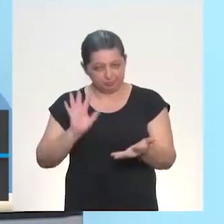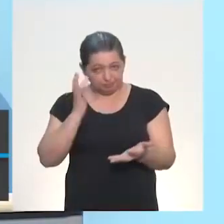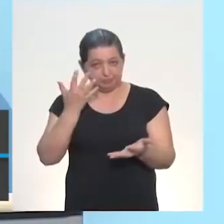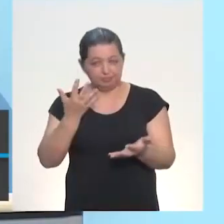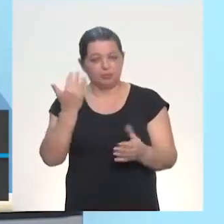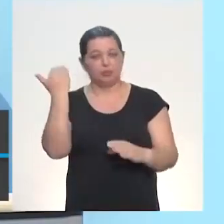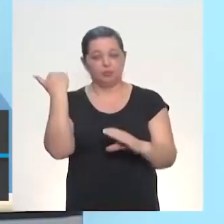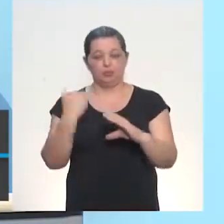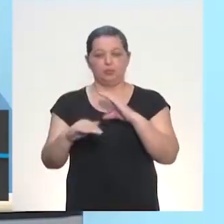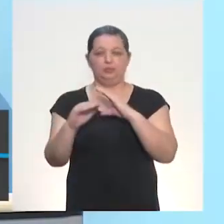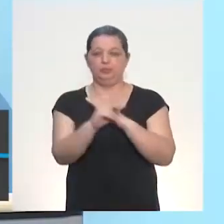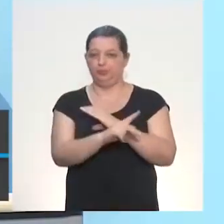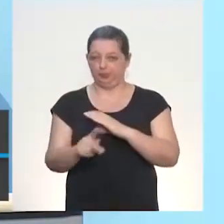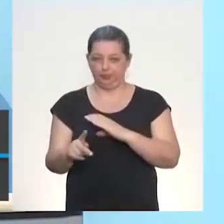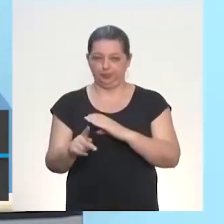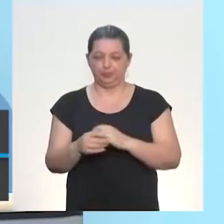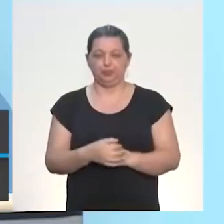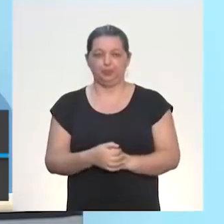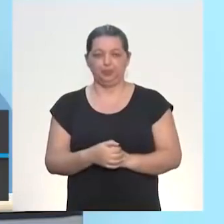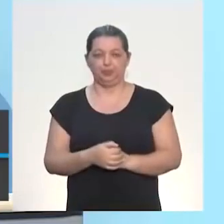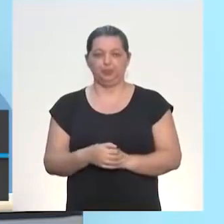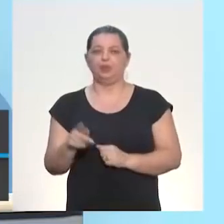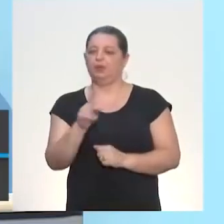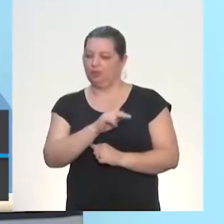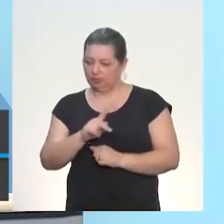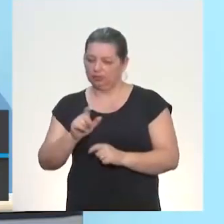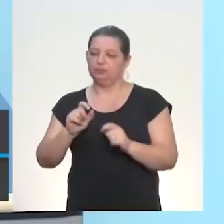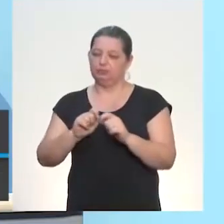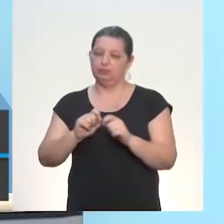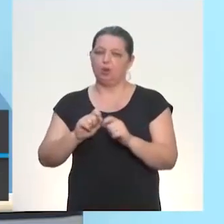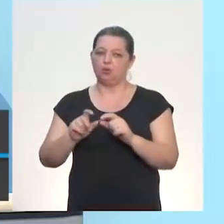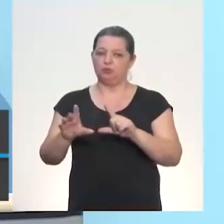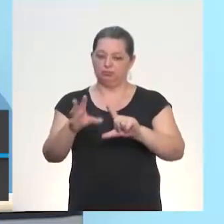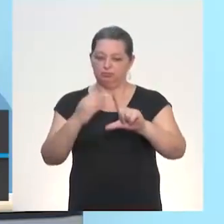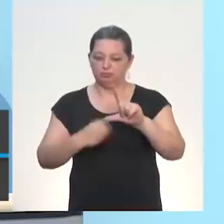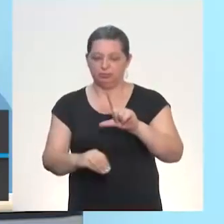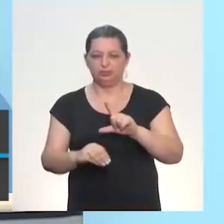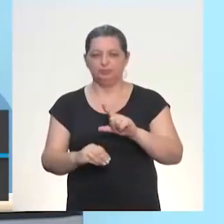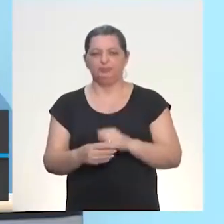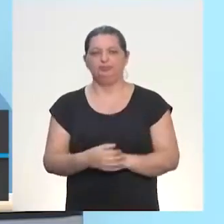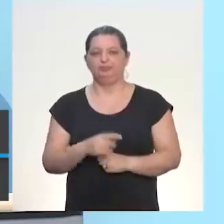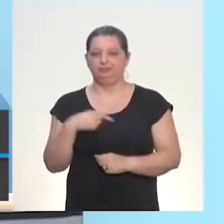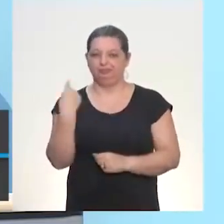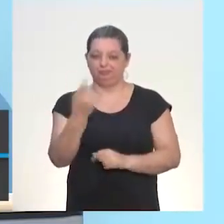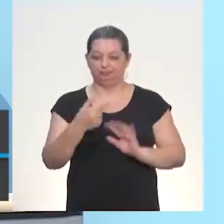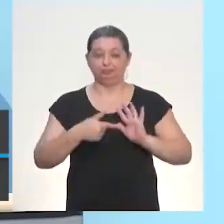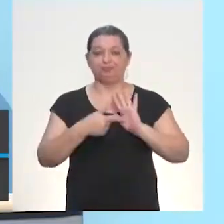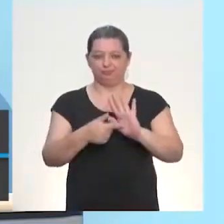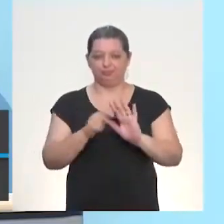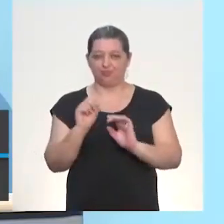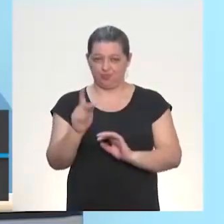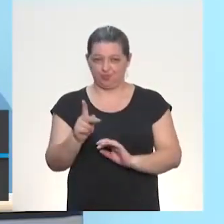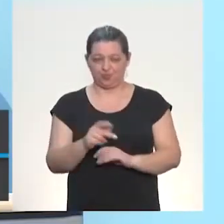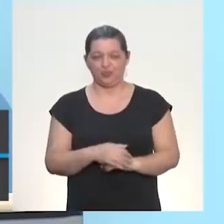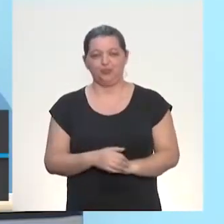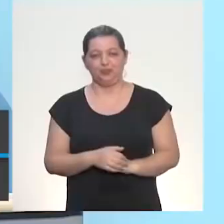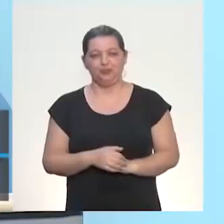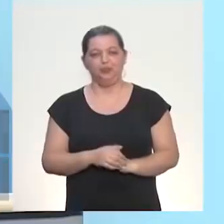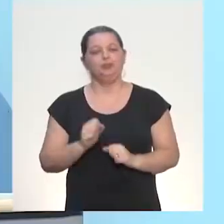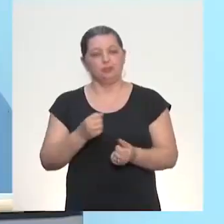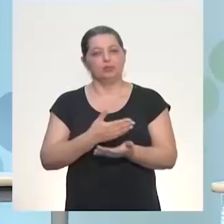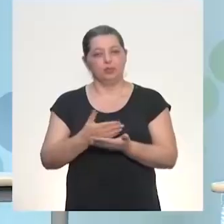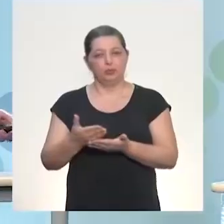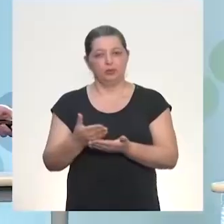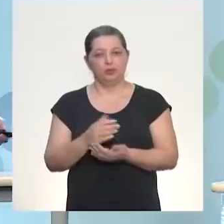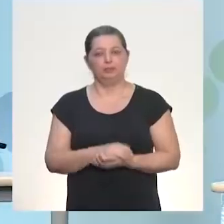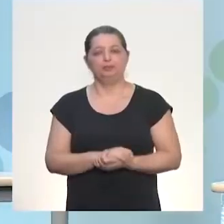envia para o seu professor e você, professor, repassa aqui para a gente poder divulgar, ok? Vamos começar, professora Roberta?